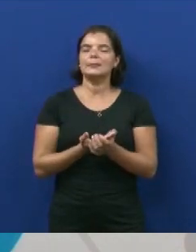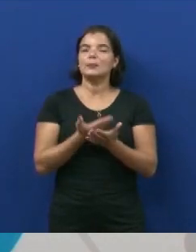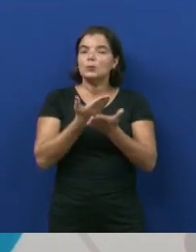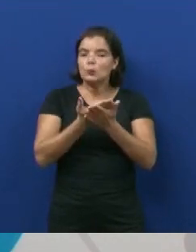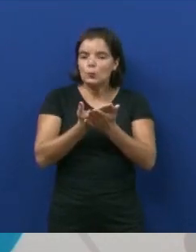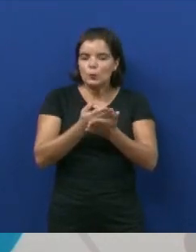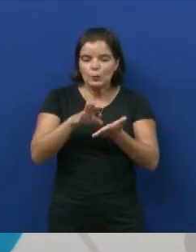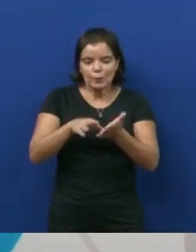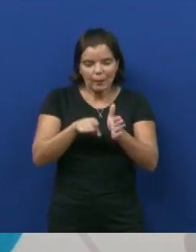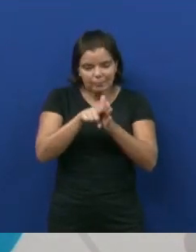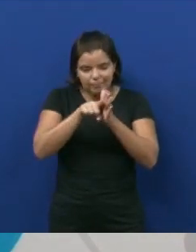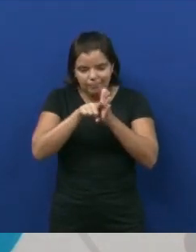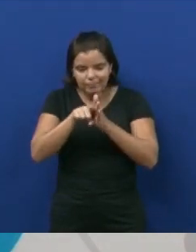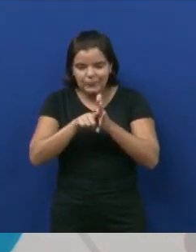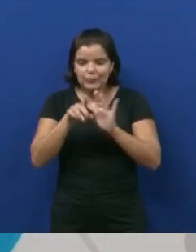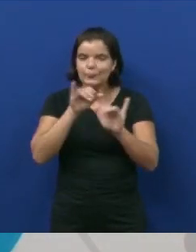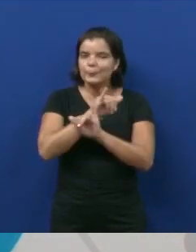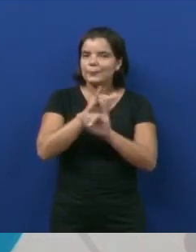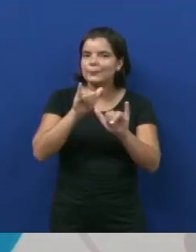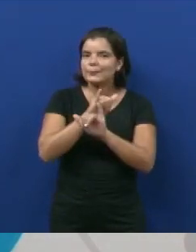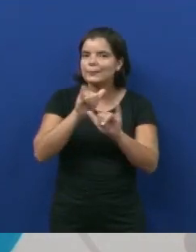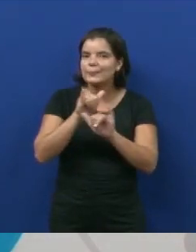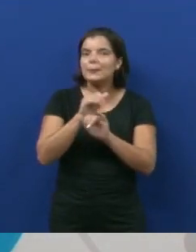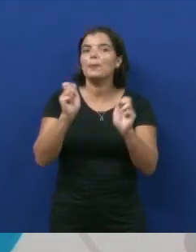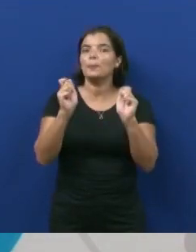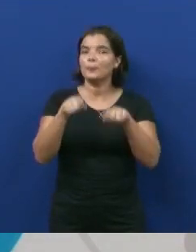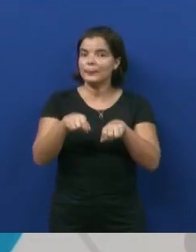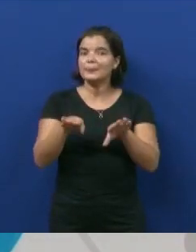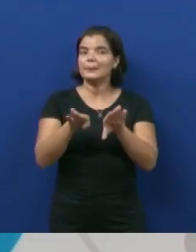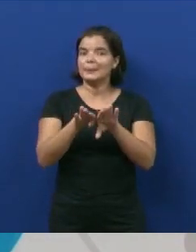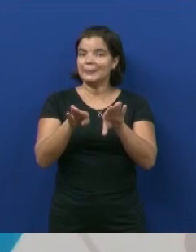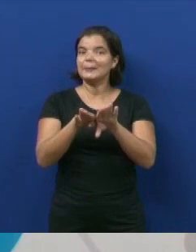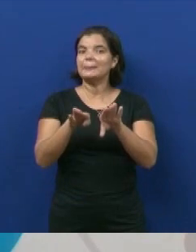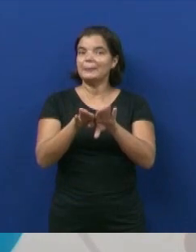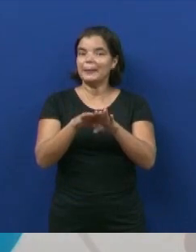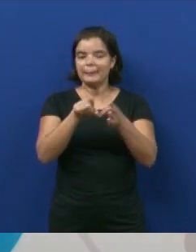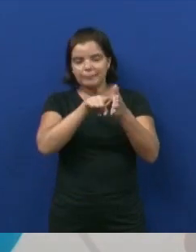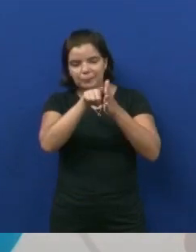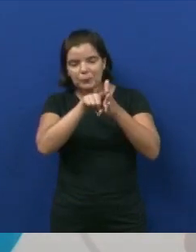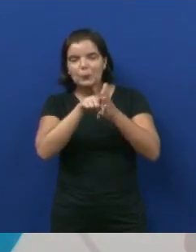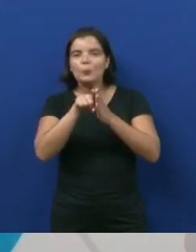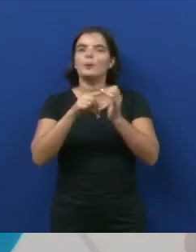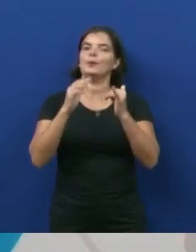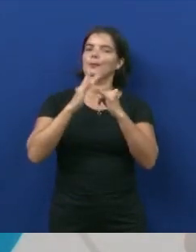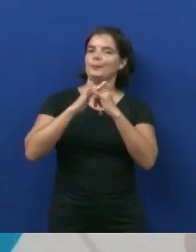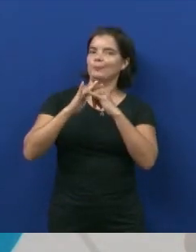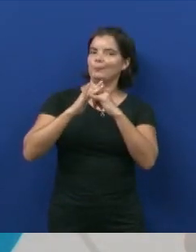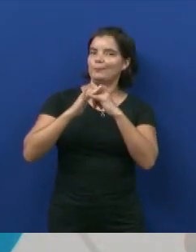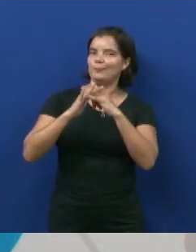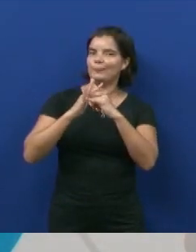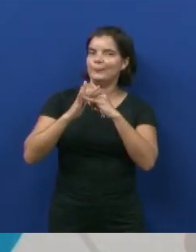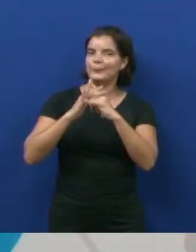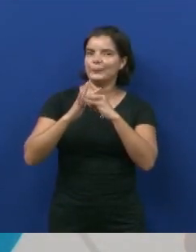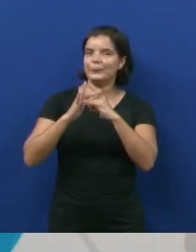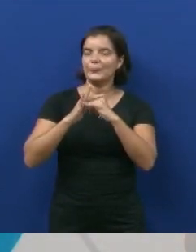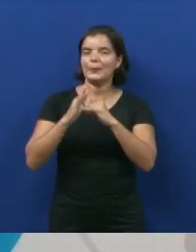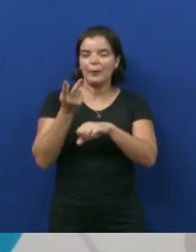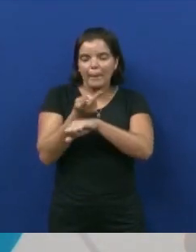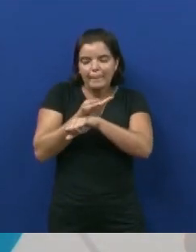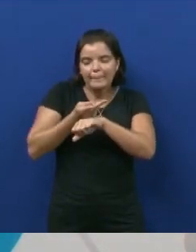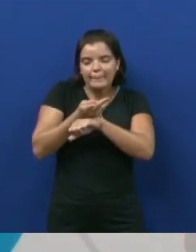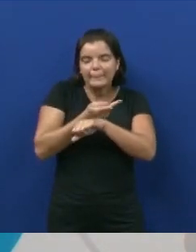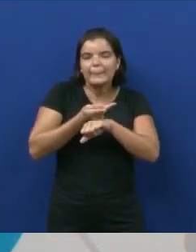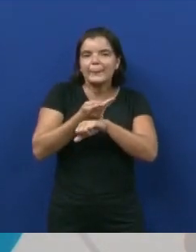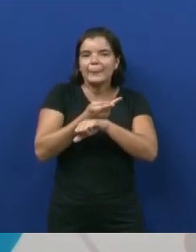né, buscando aí uma informação, né? Vocês podem estar pesquisando no YouTube, vocês podem estar